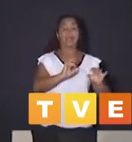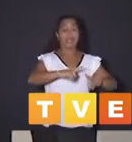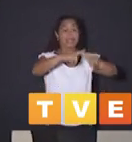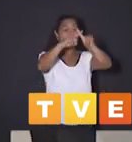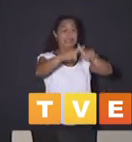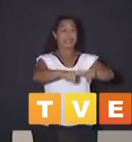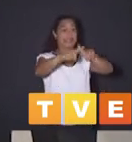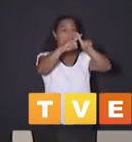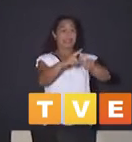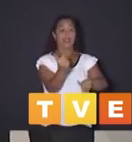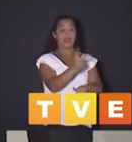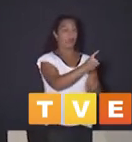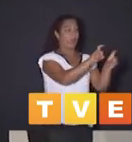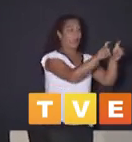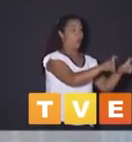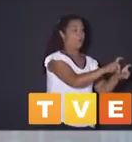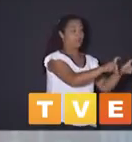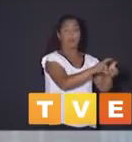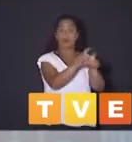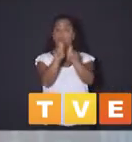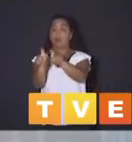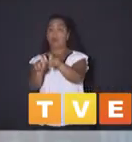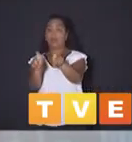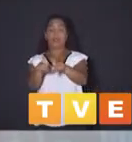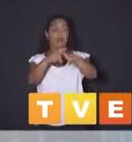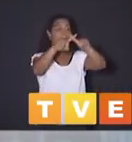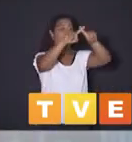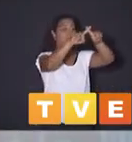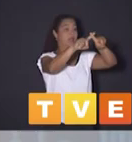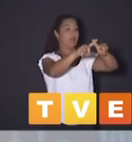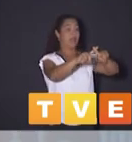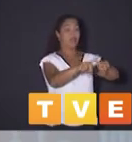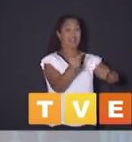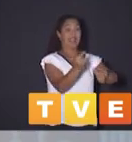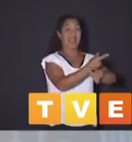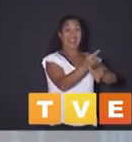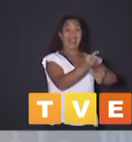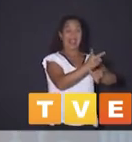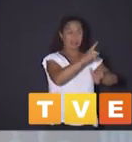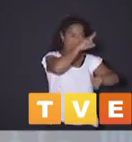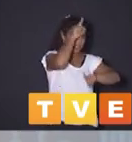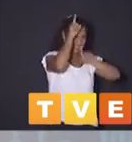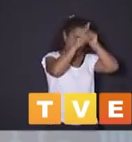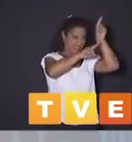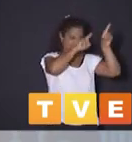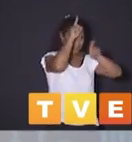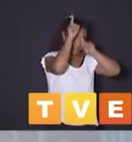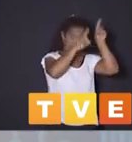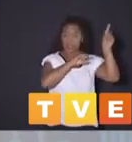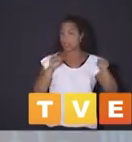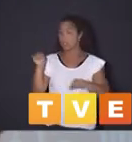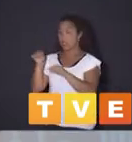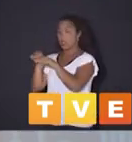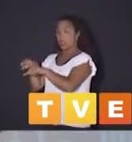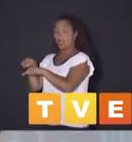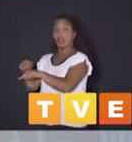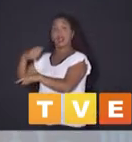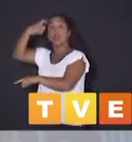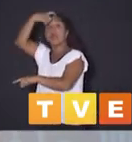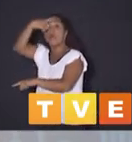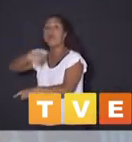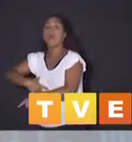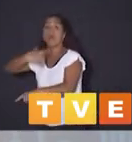essas duas máquinas um jogando contra a outra elas criaram jogadas que esse cara que é seis vezes campeão mundial